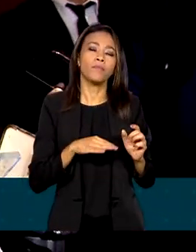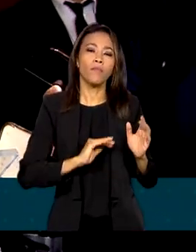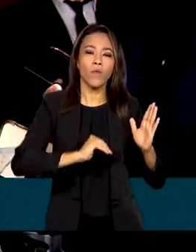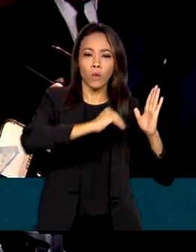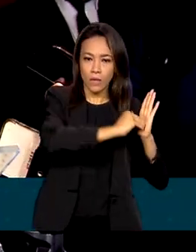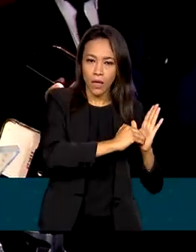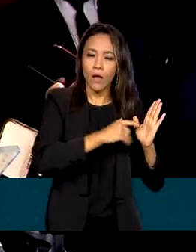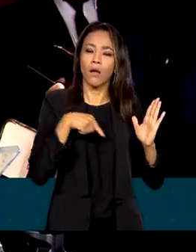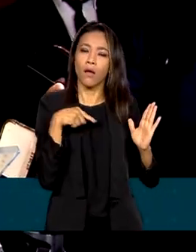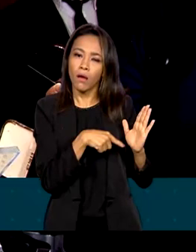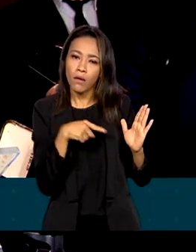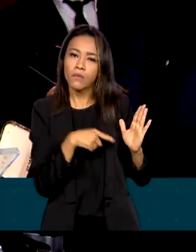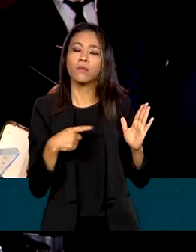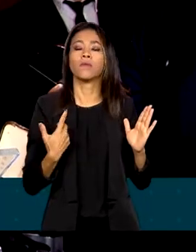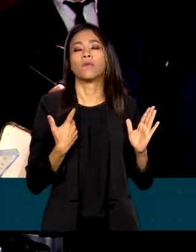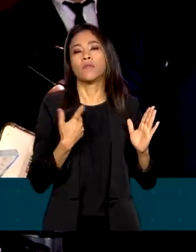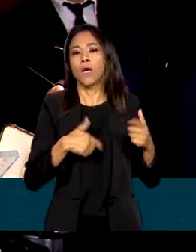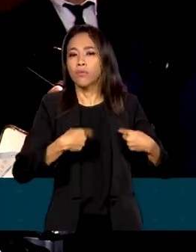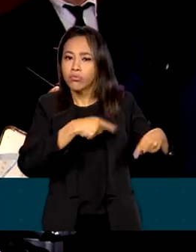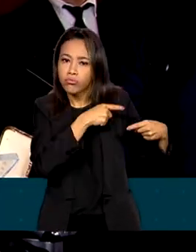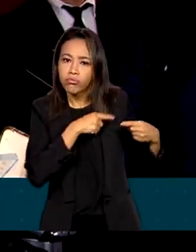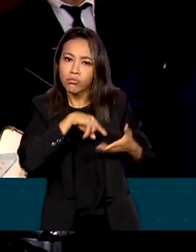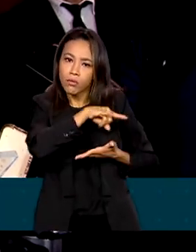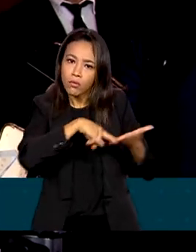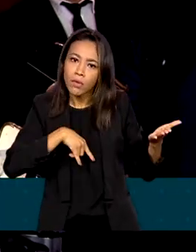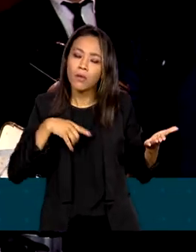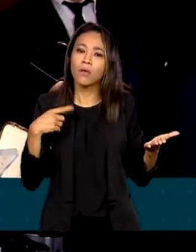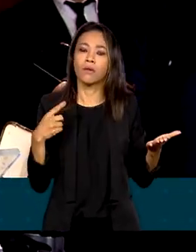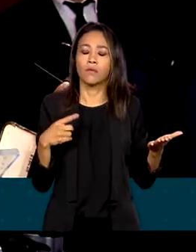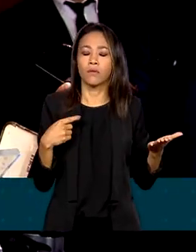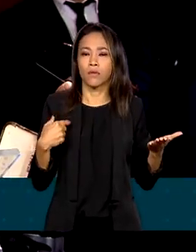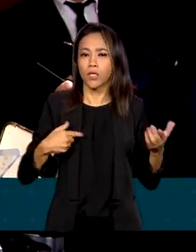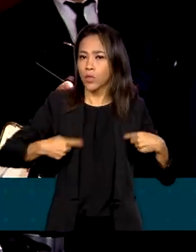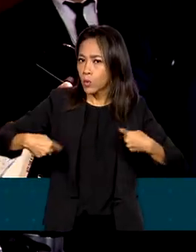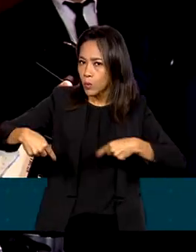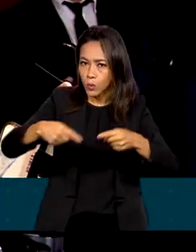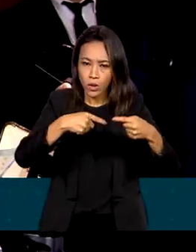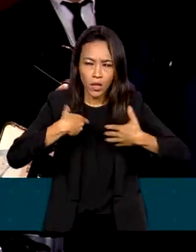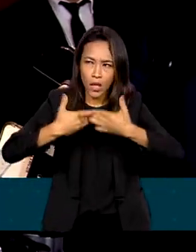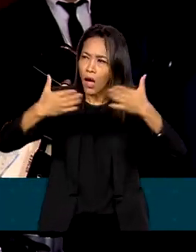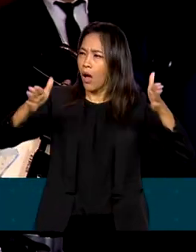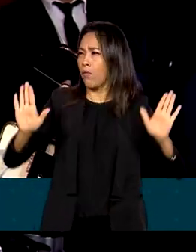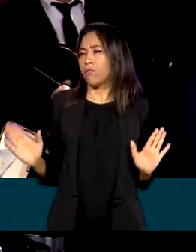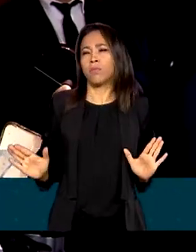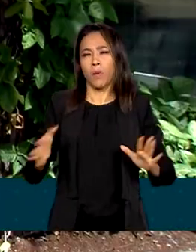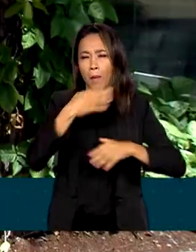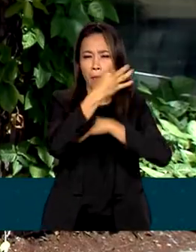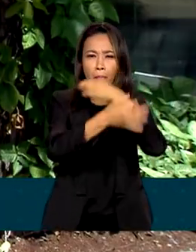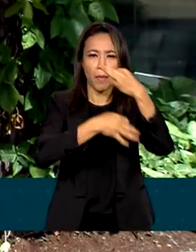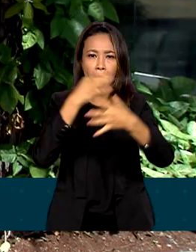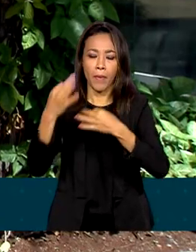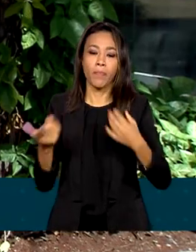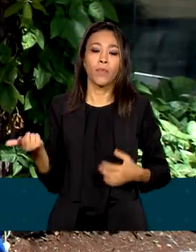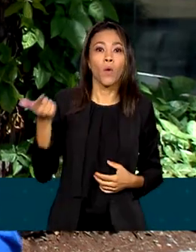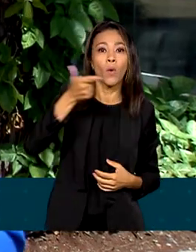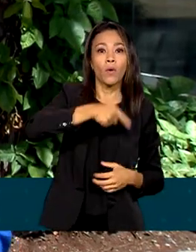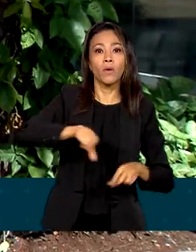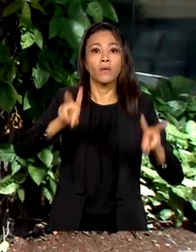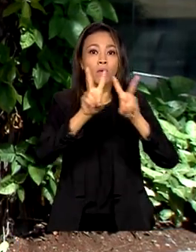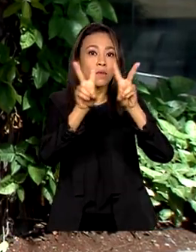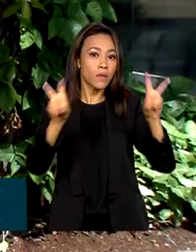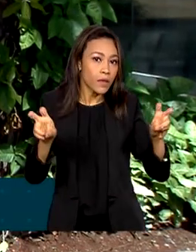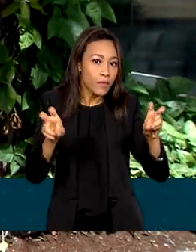abriu também a comissão para discutir isso. Portanto, é um processo bastante amplo, democrático. Outro assunto foi